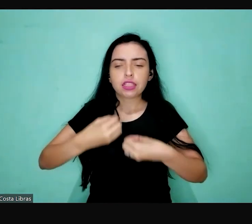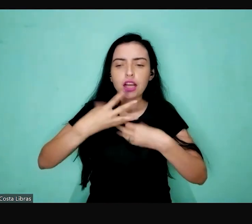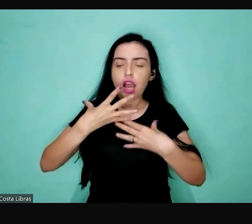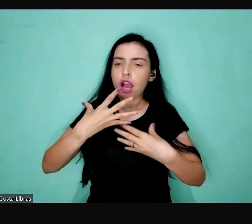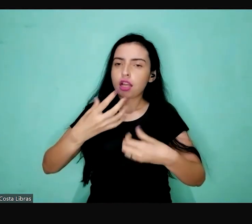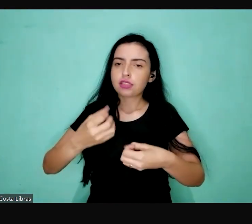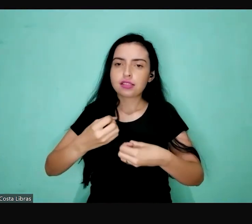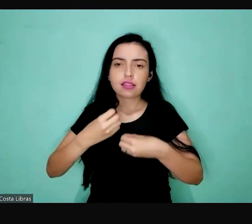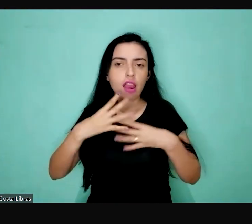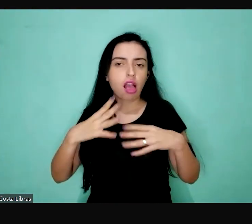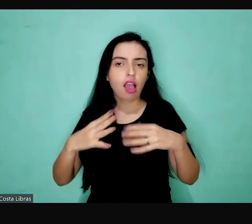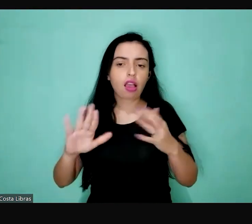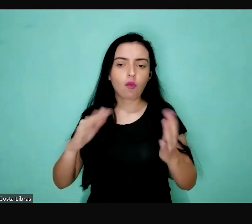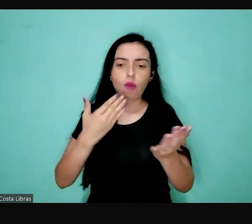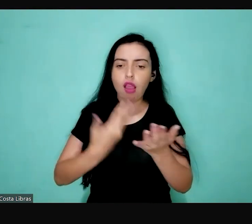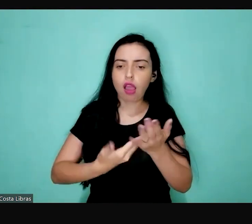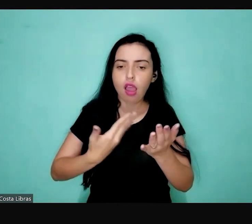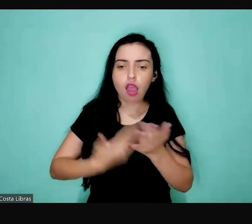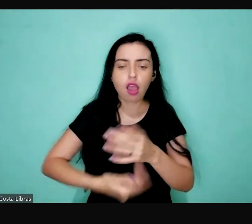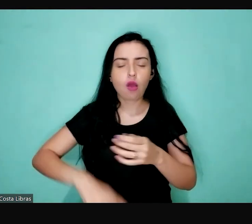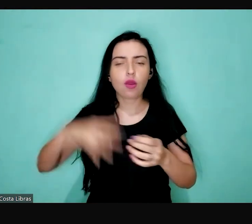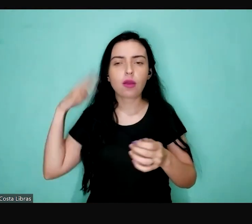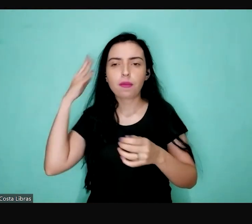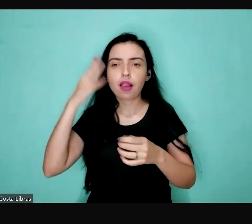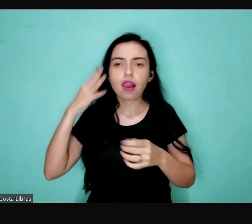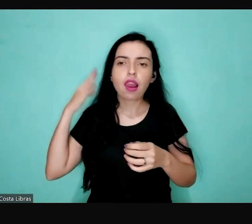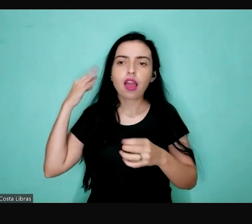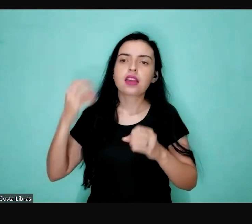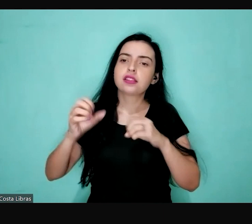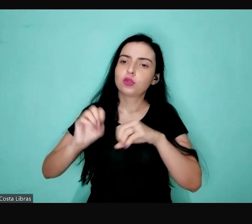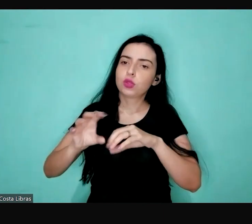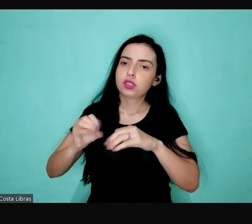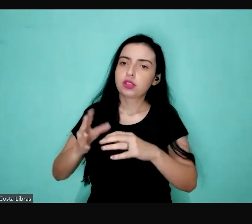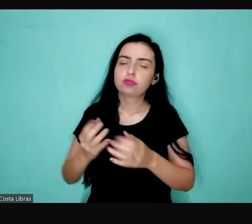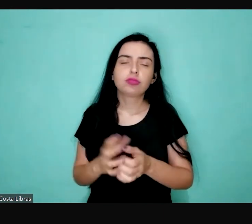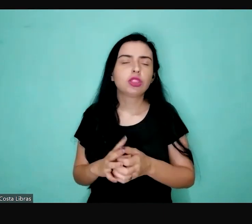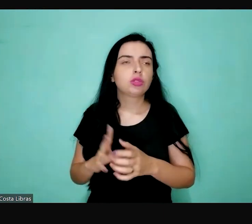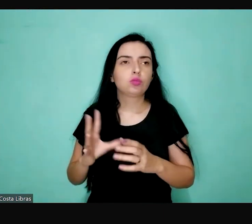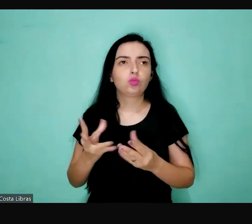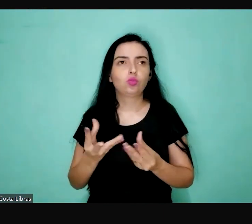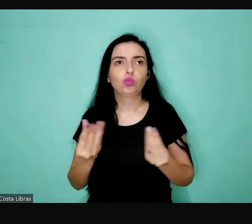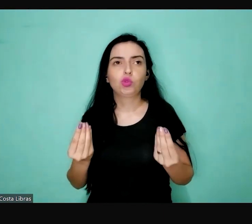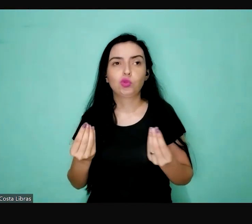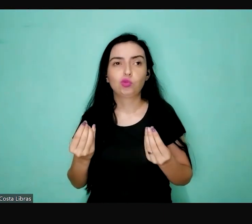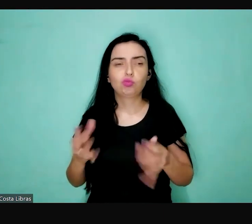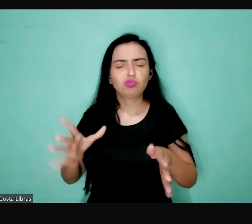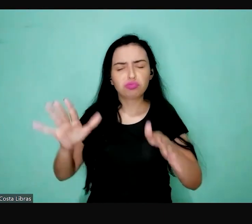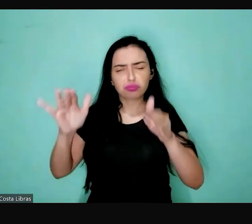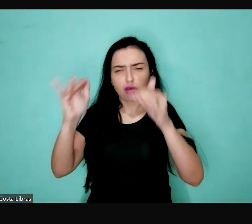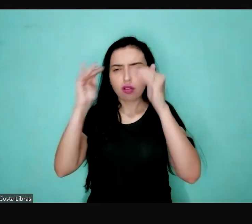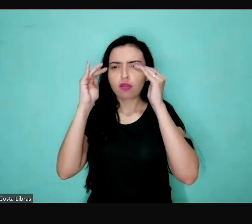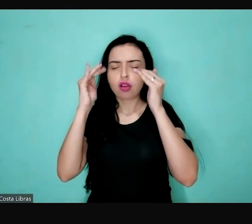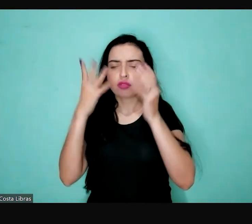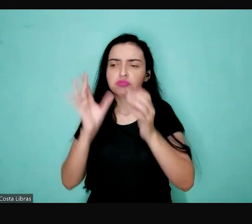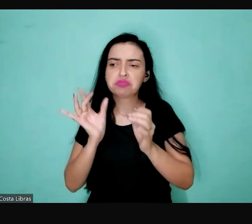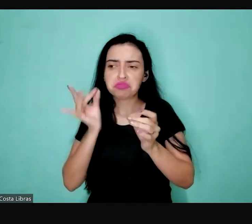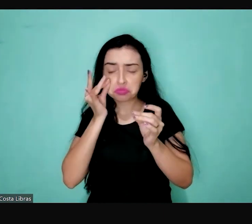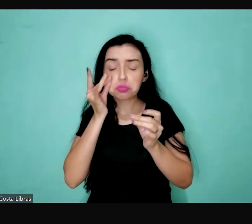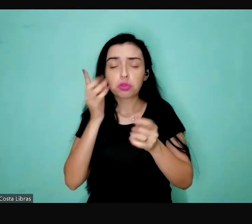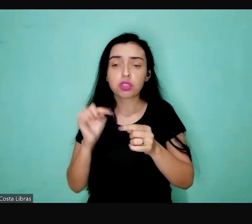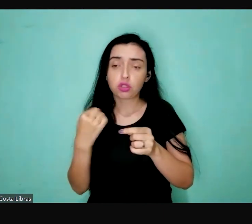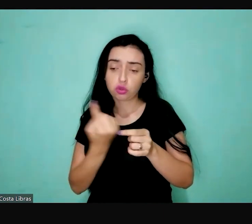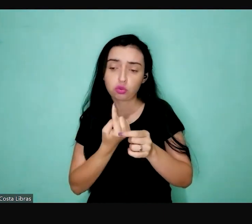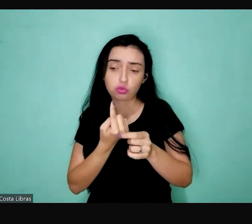aula, com essa palestra, com esse ensinamento, que é de imenso interesse, não só